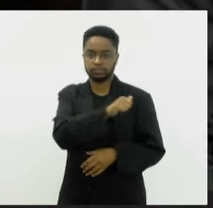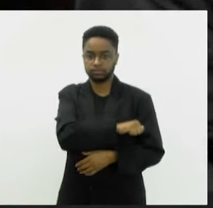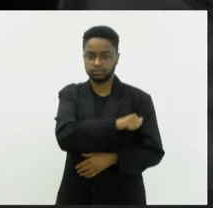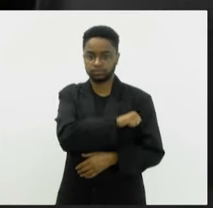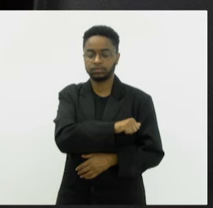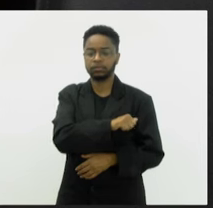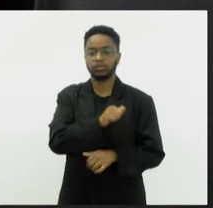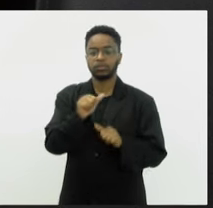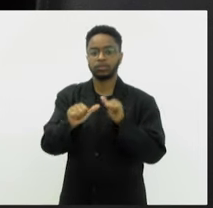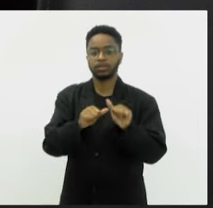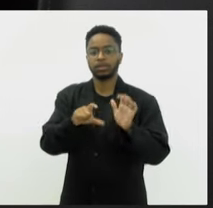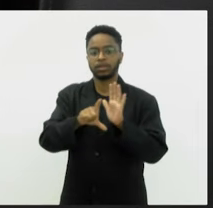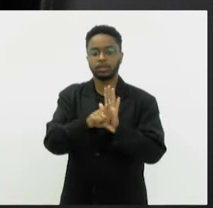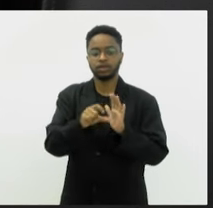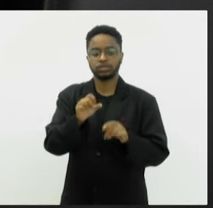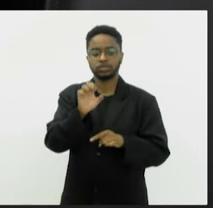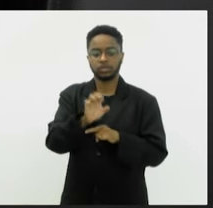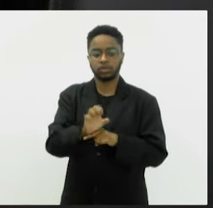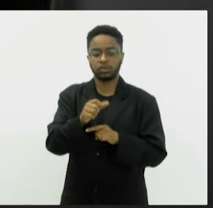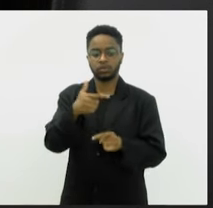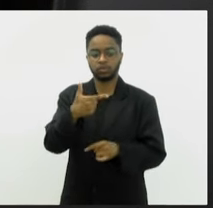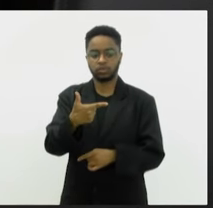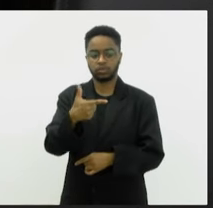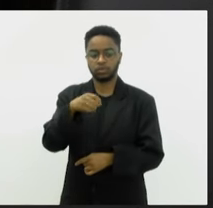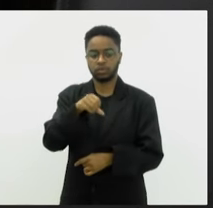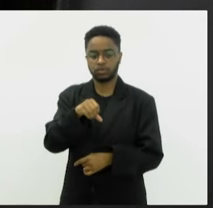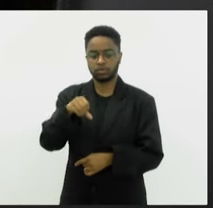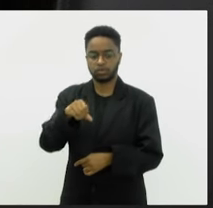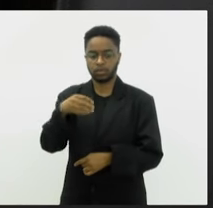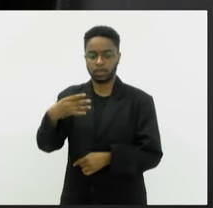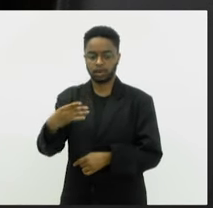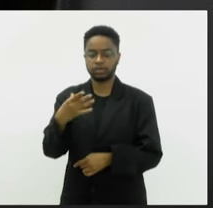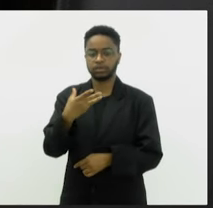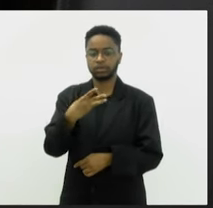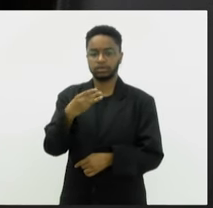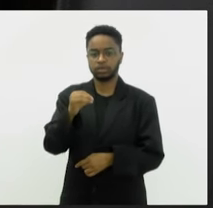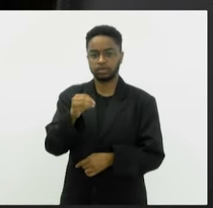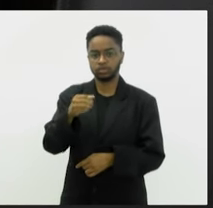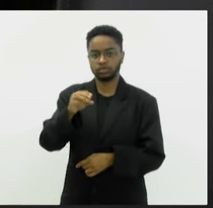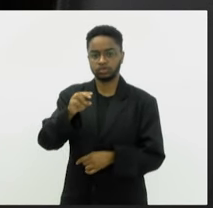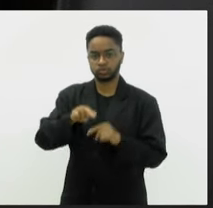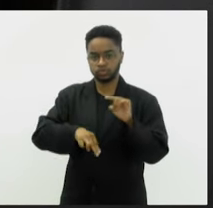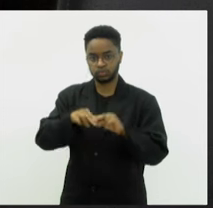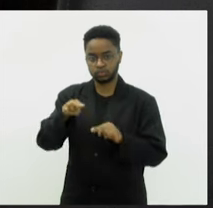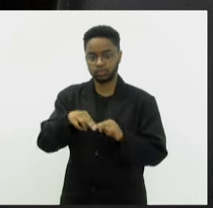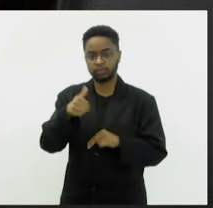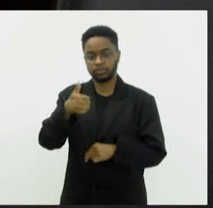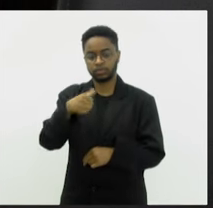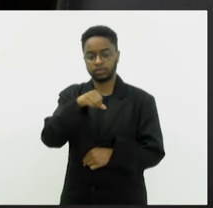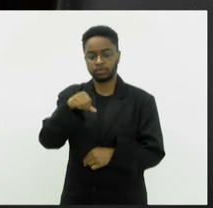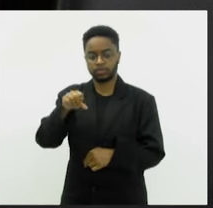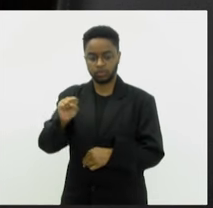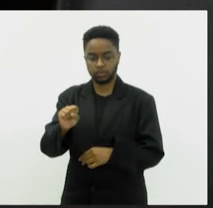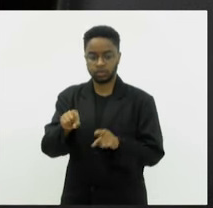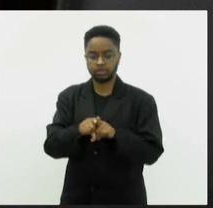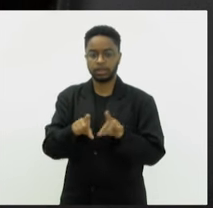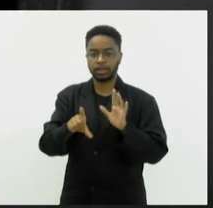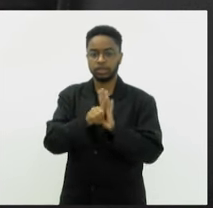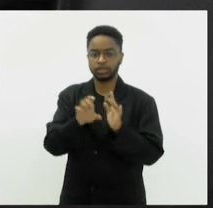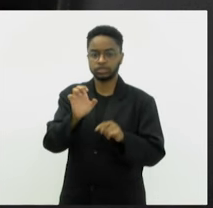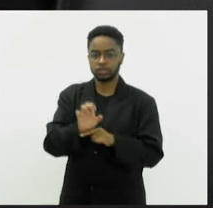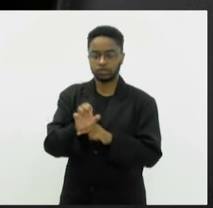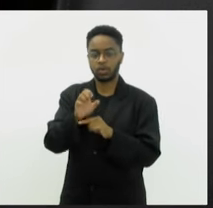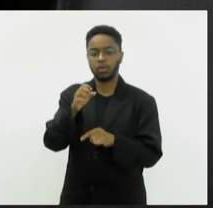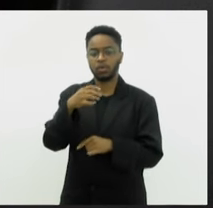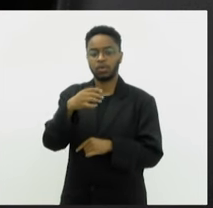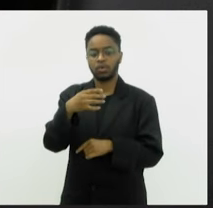número 2.994, de 30 de junho de 98, e a lei estadual número 4.154, de